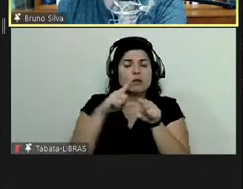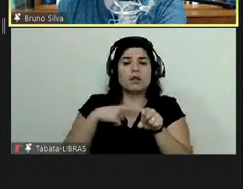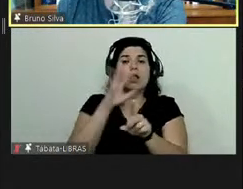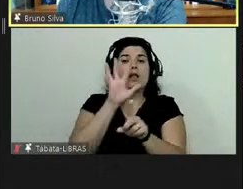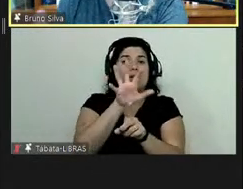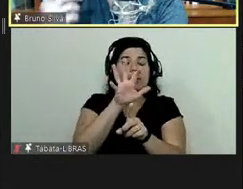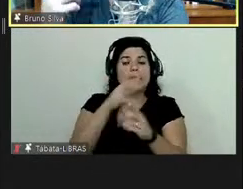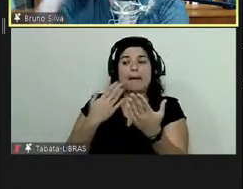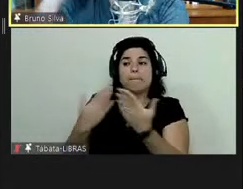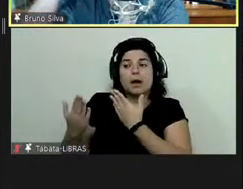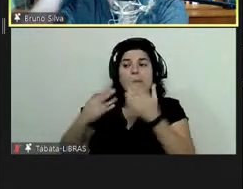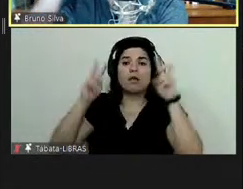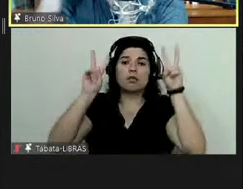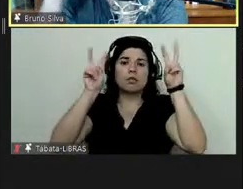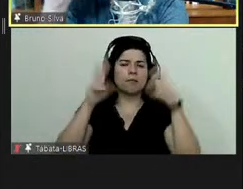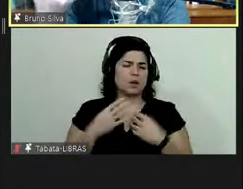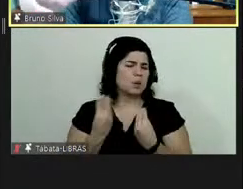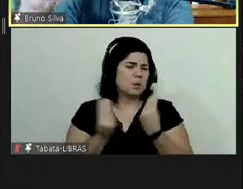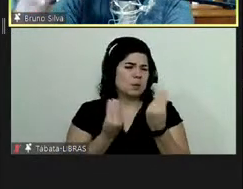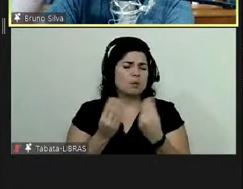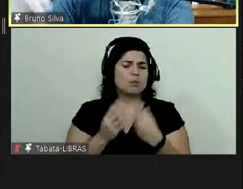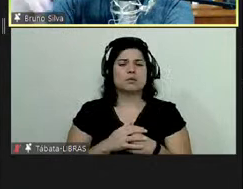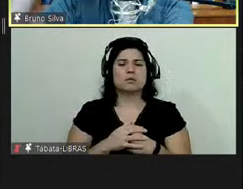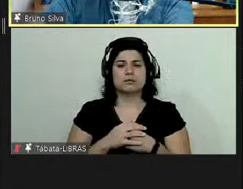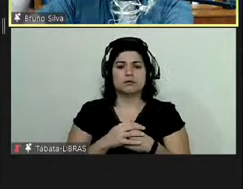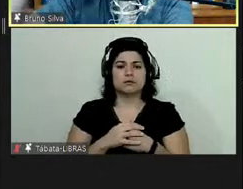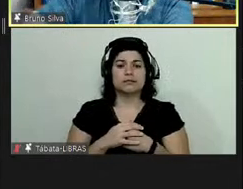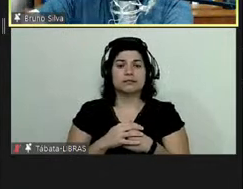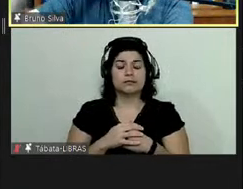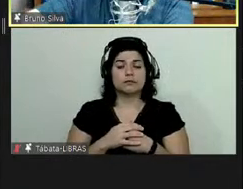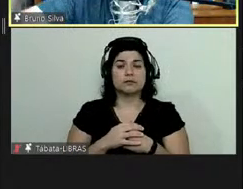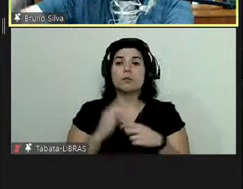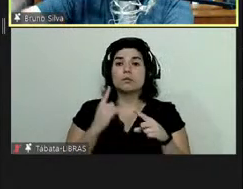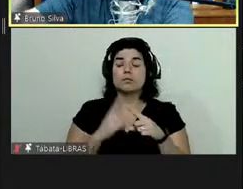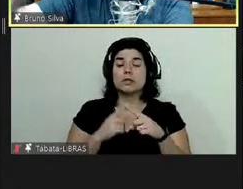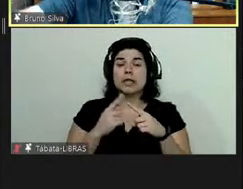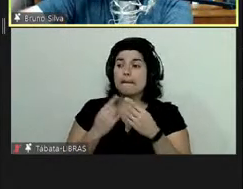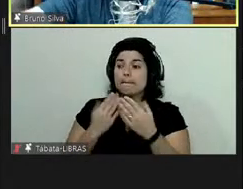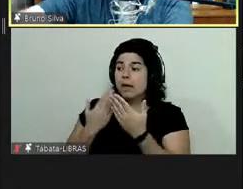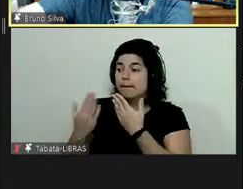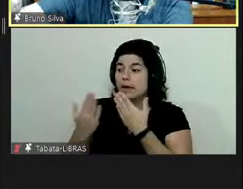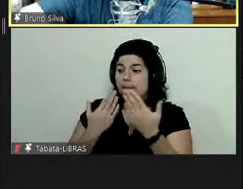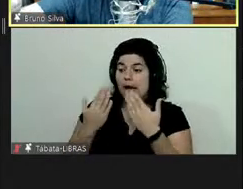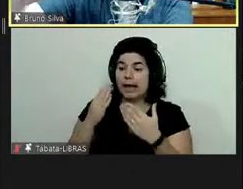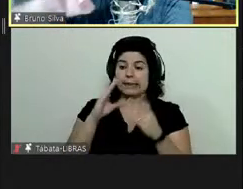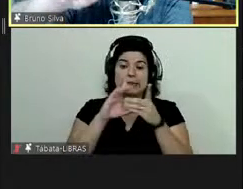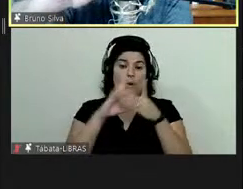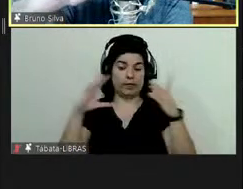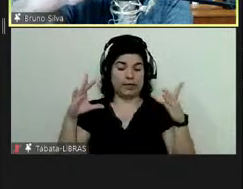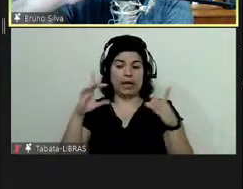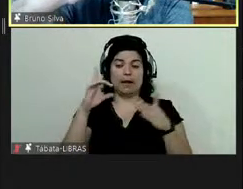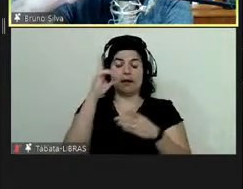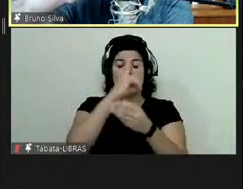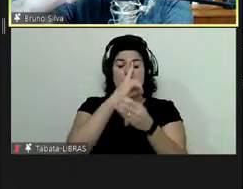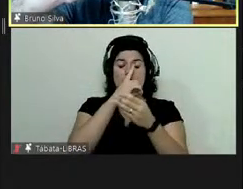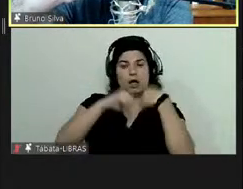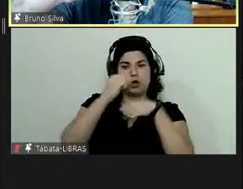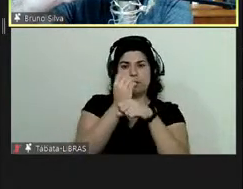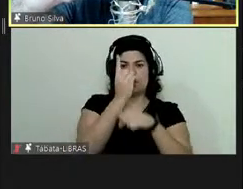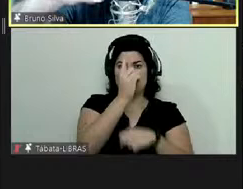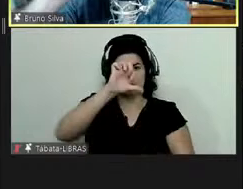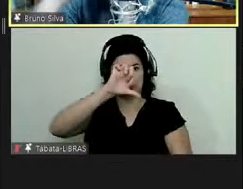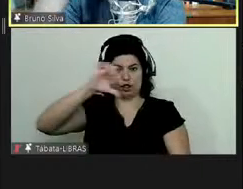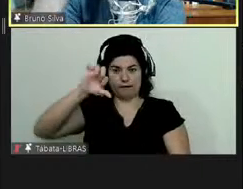o tema naquele momento porque Como assim professor a o próprio debate sobre democracia nos anos 80 estabelecia uma